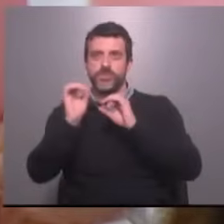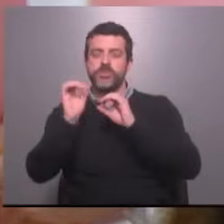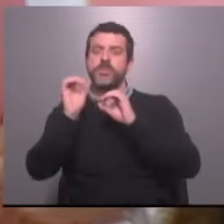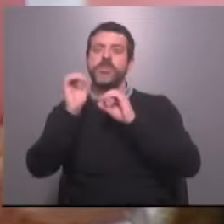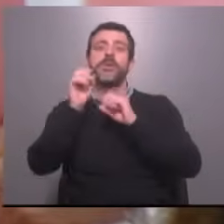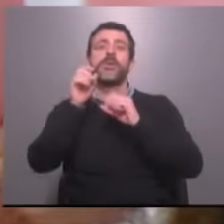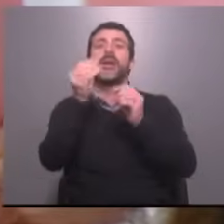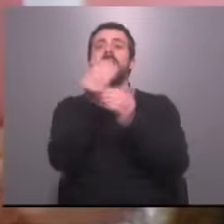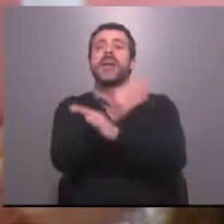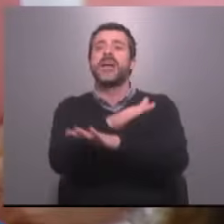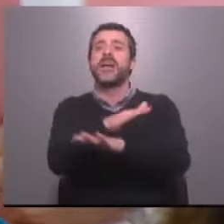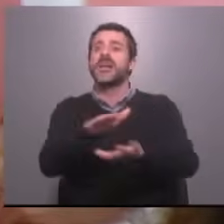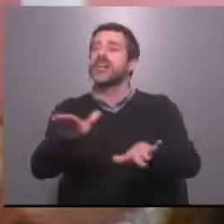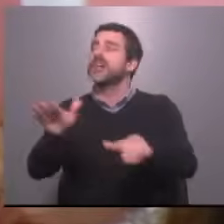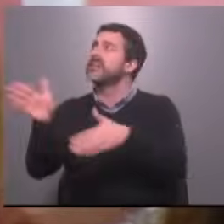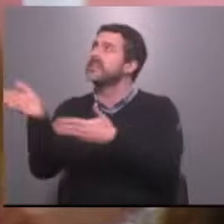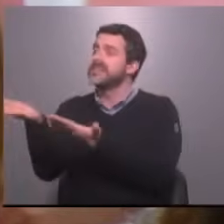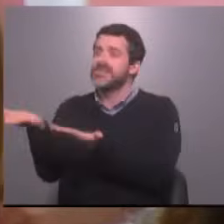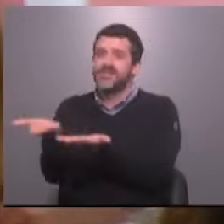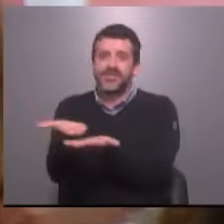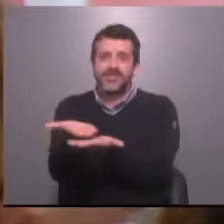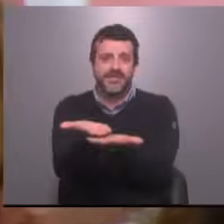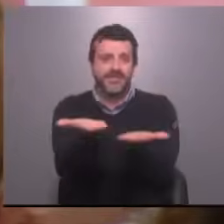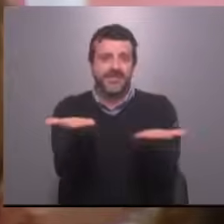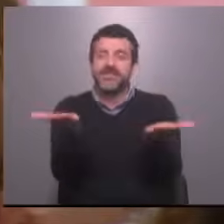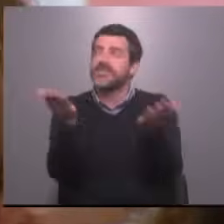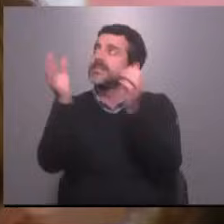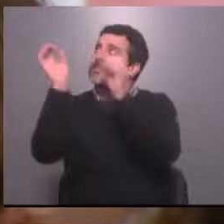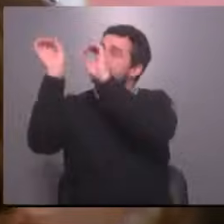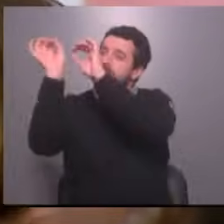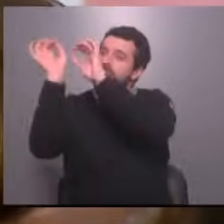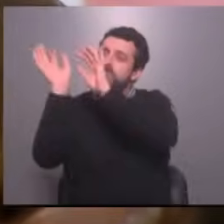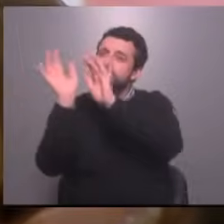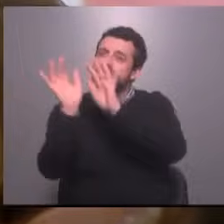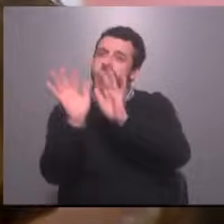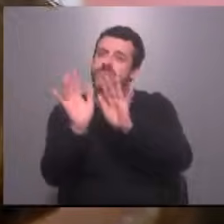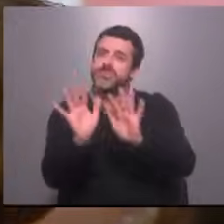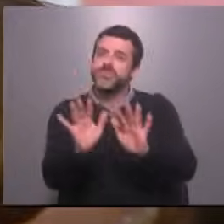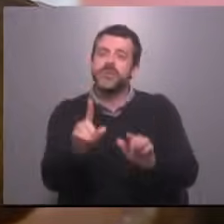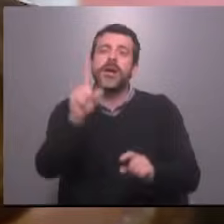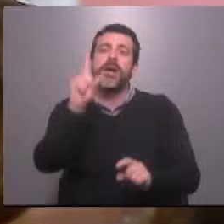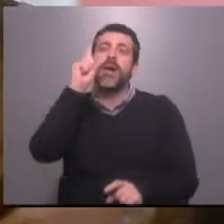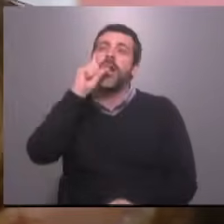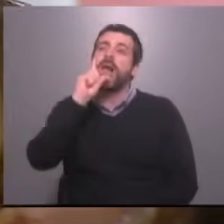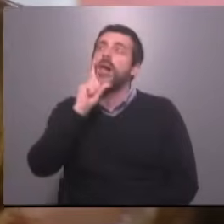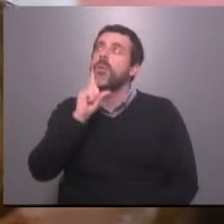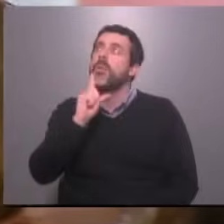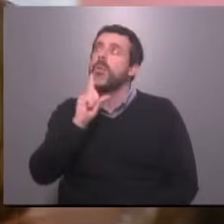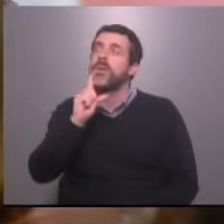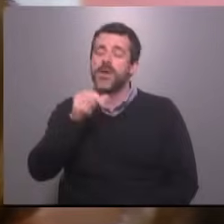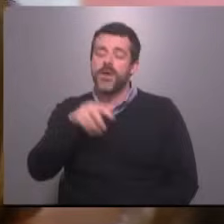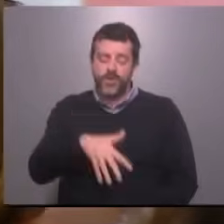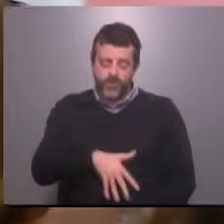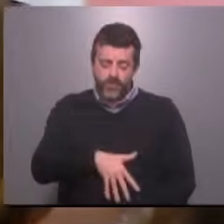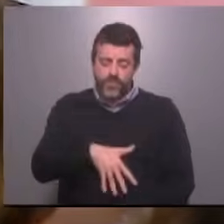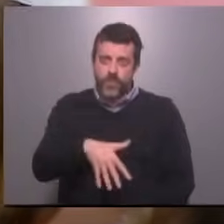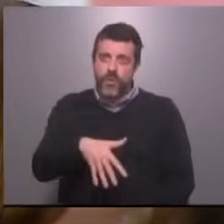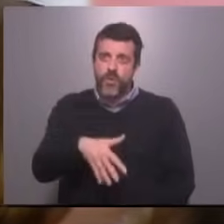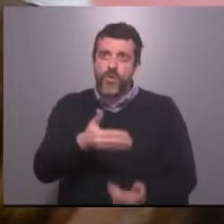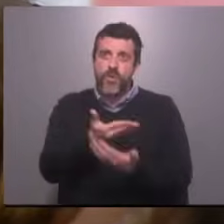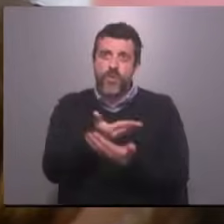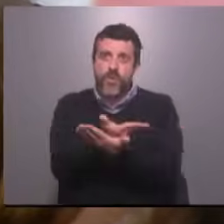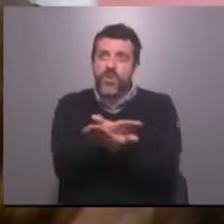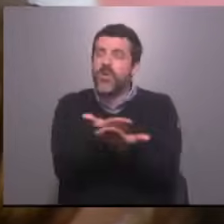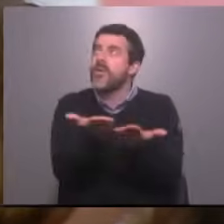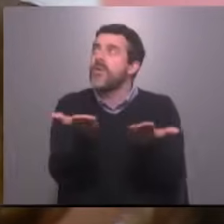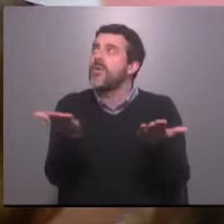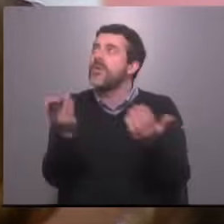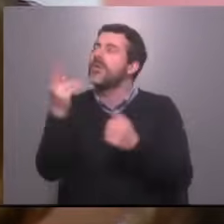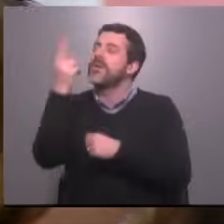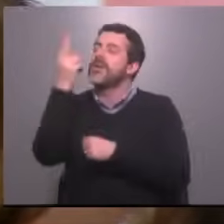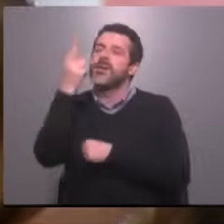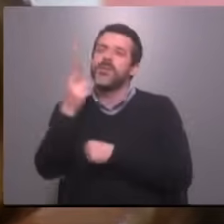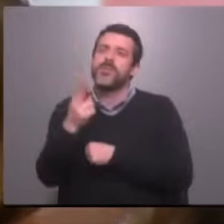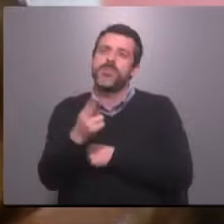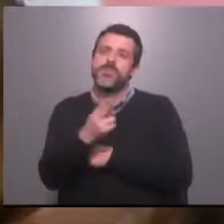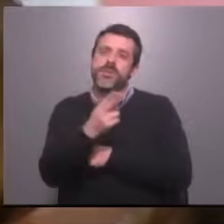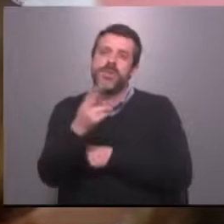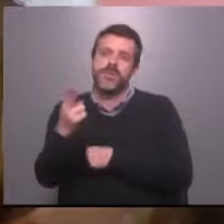inocentes. Derramai sobre estas crianças e estas mulheres que vão dar à